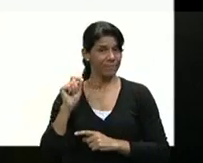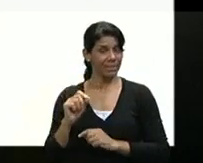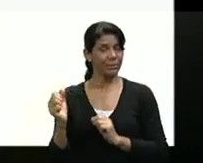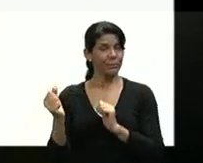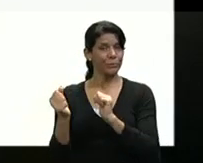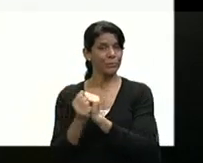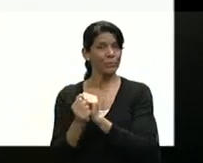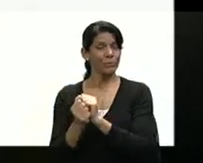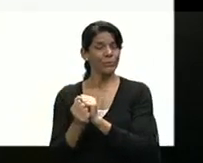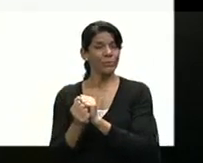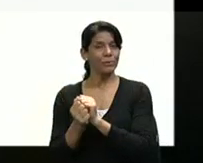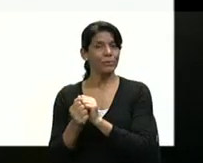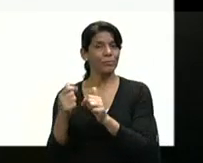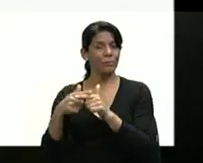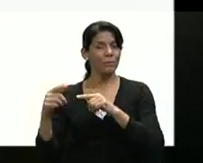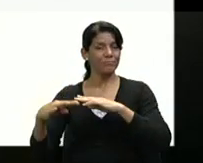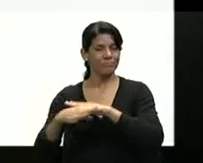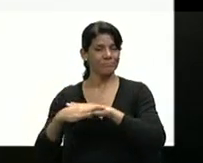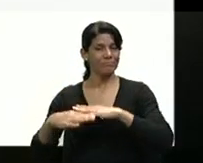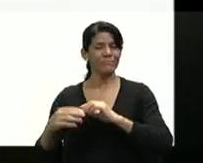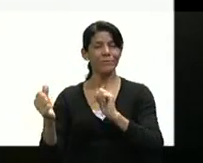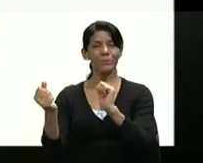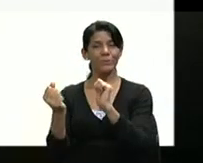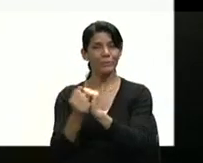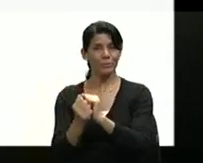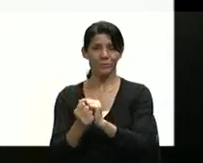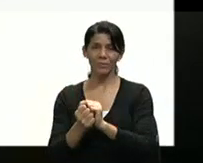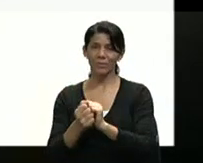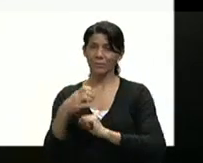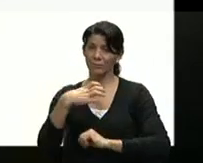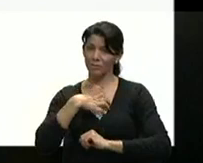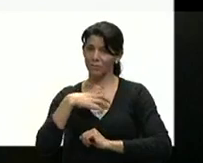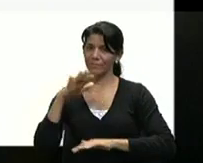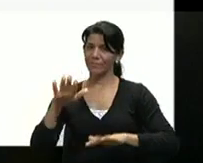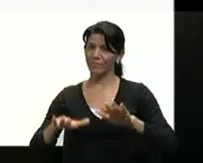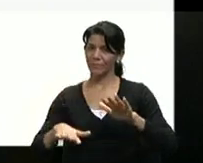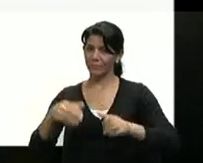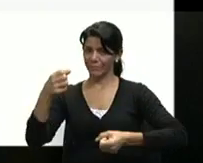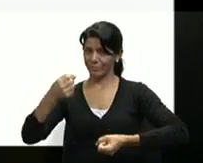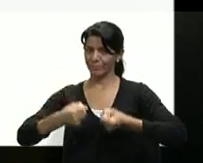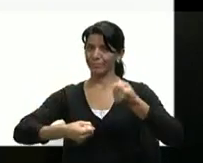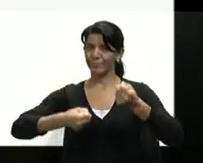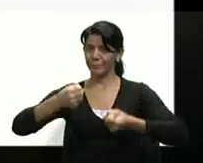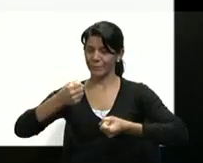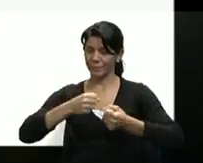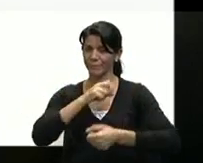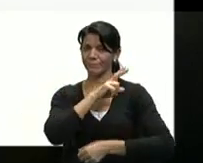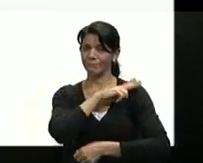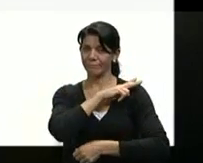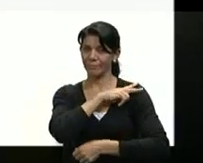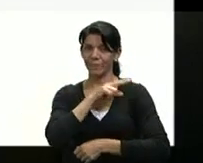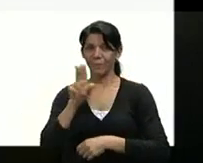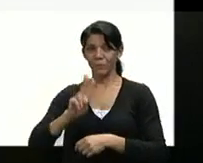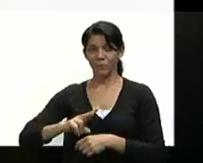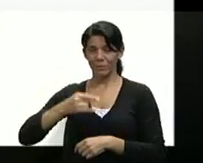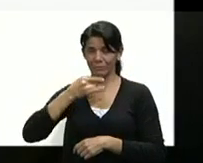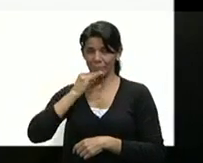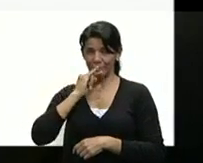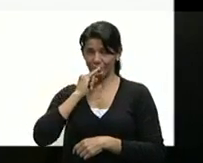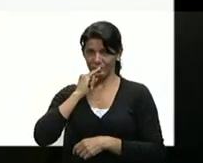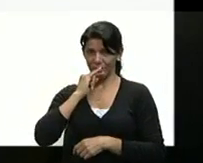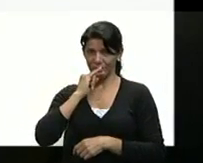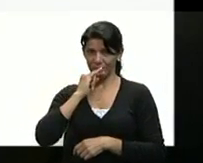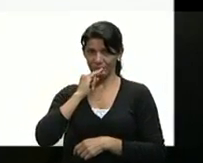junto com as atitudes que alguns motoristas ainda tomam, como utilizar bebida